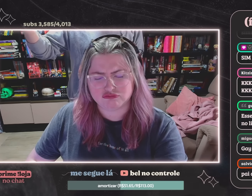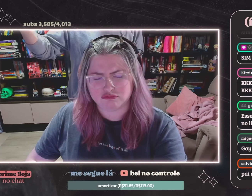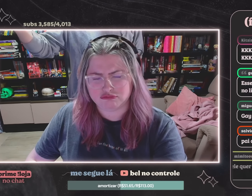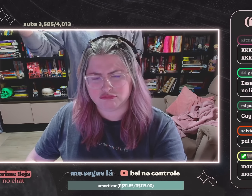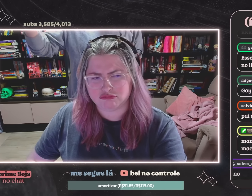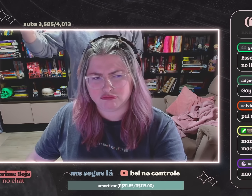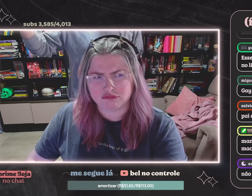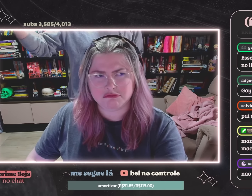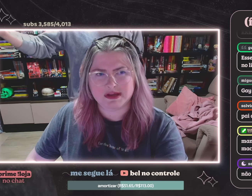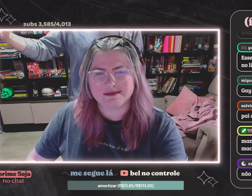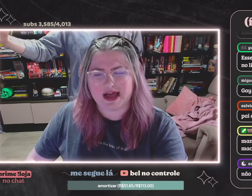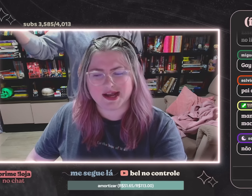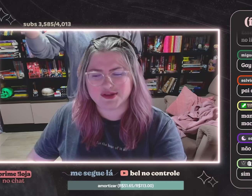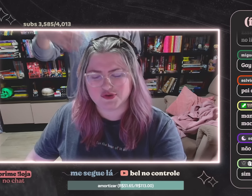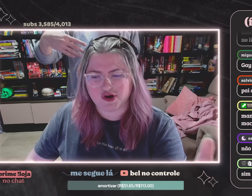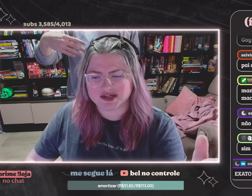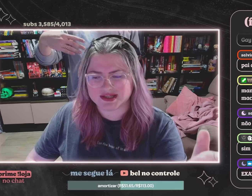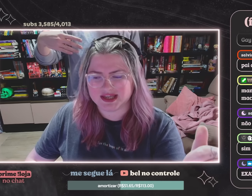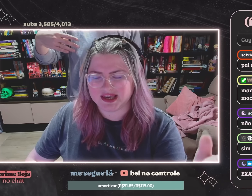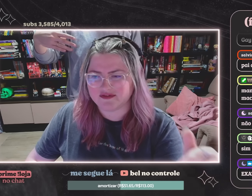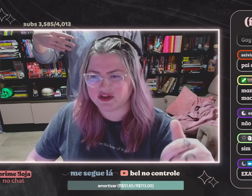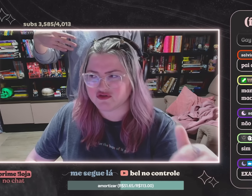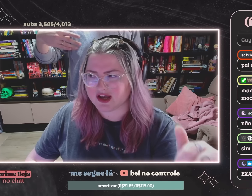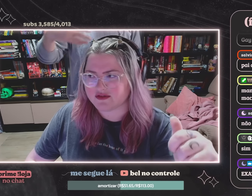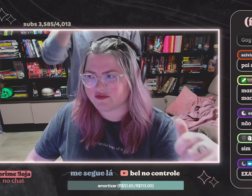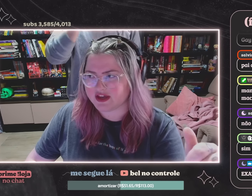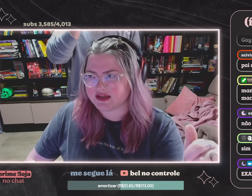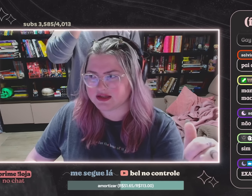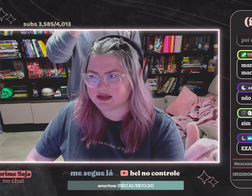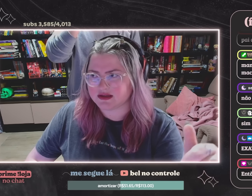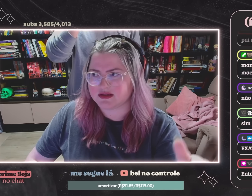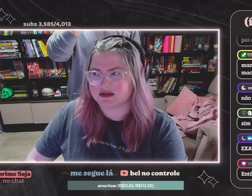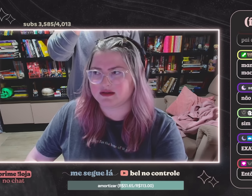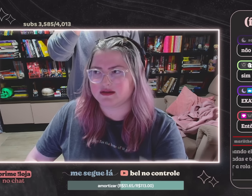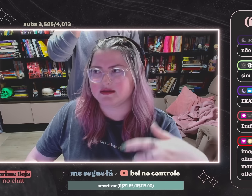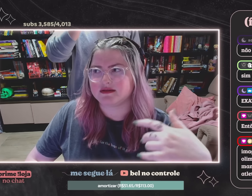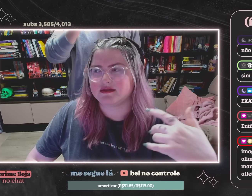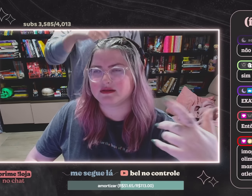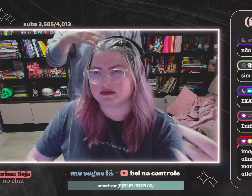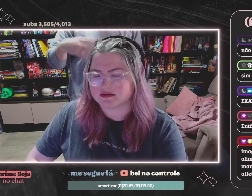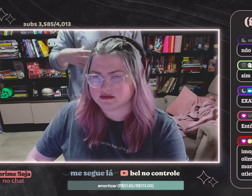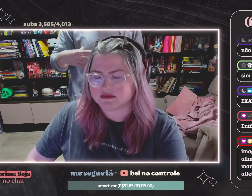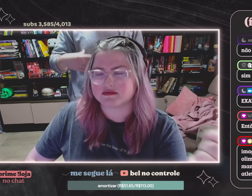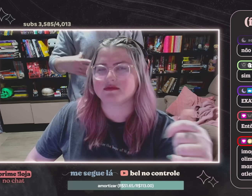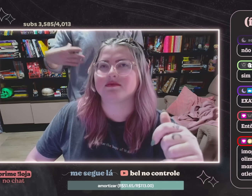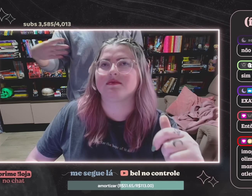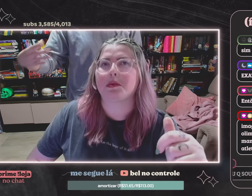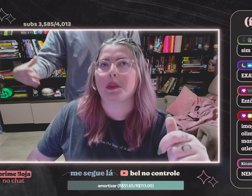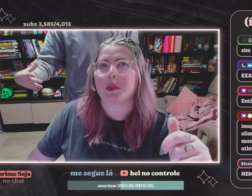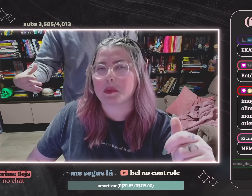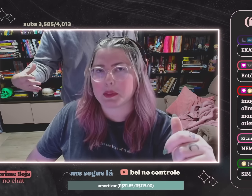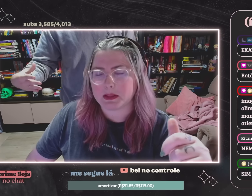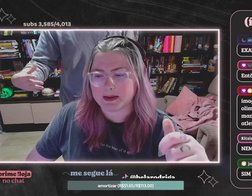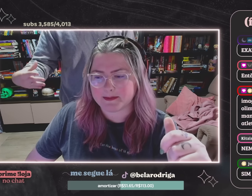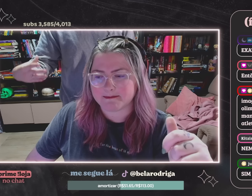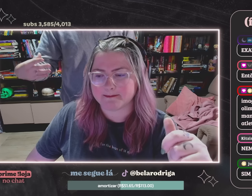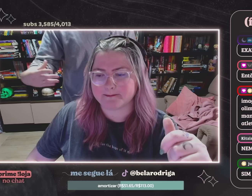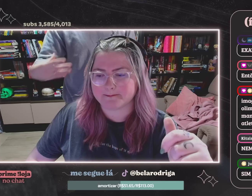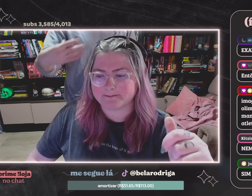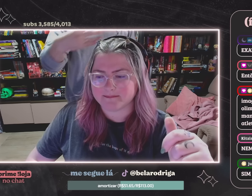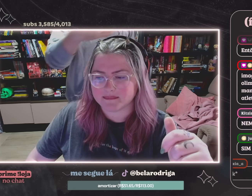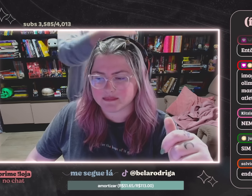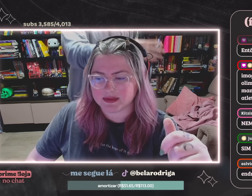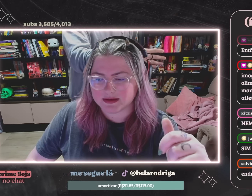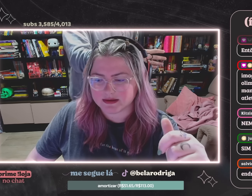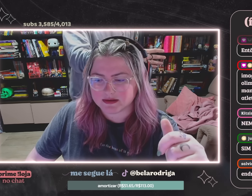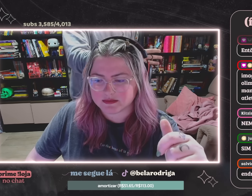e que tá sendo explorado para trab pagando corsinha 24 vezes é ele tá sendo explorado para como trabalhador e ele vê